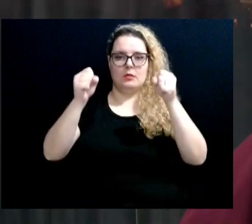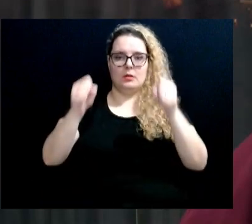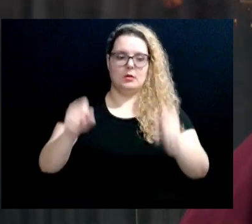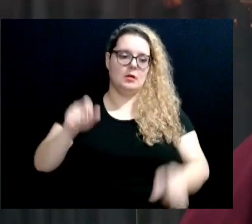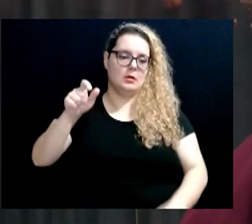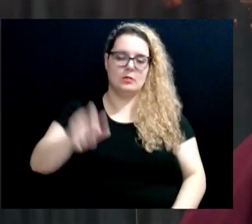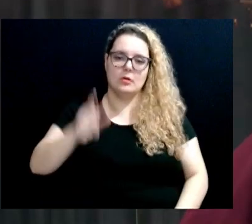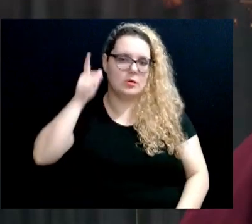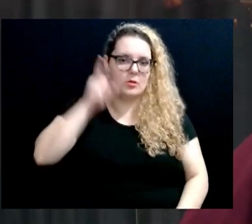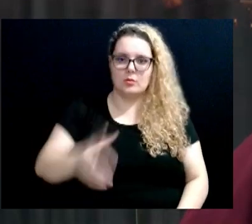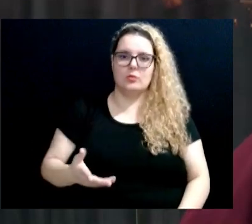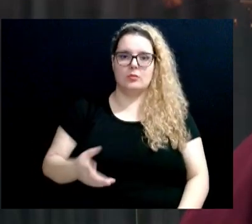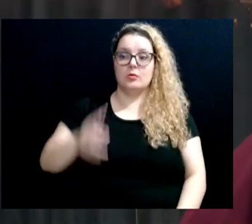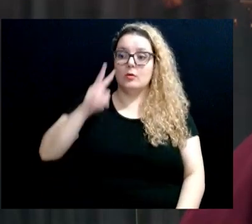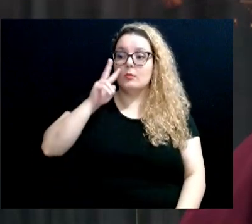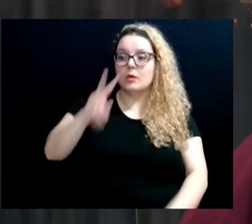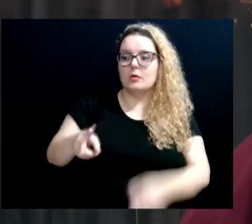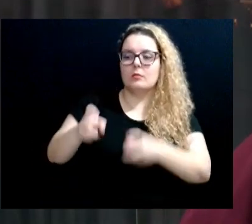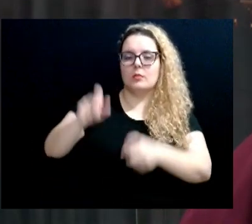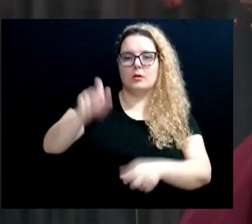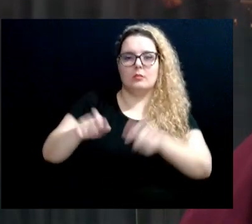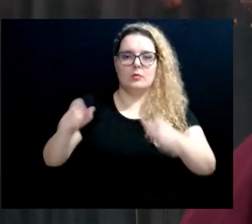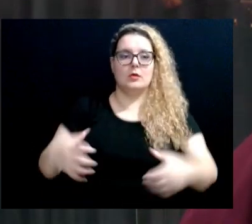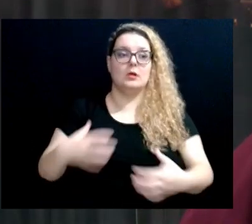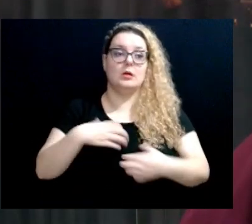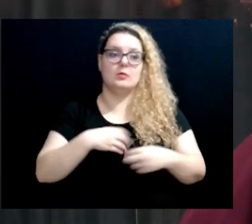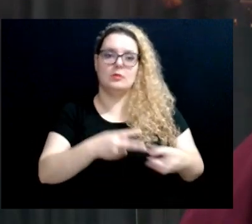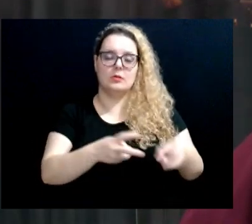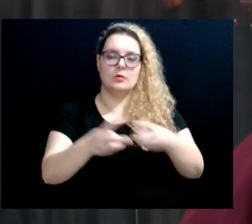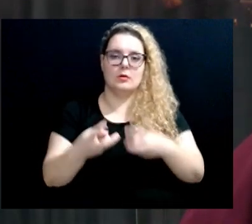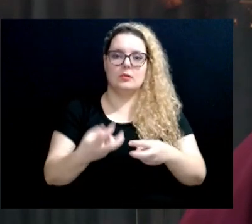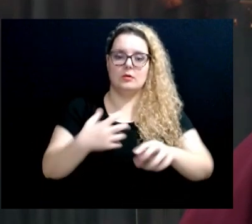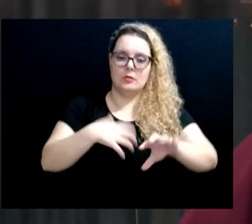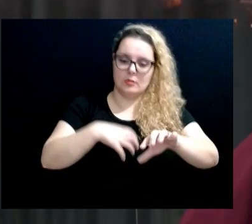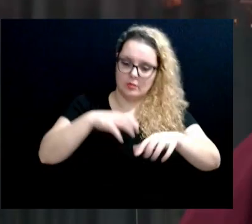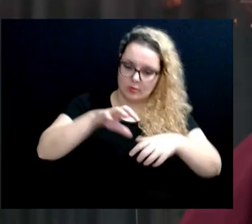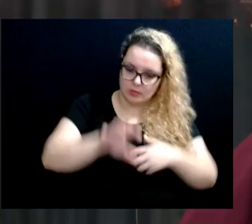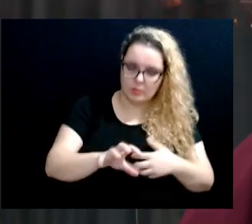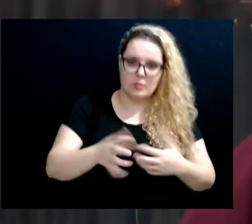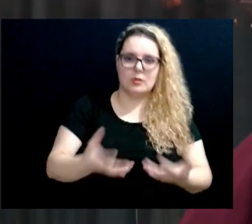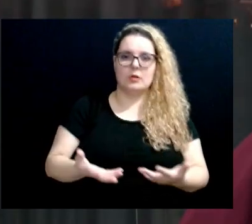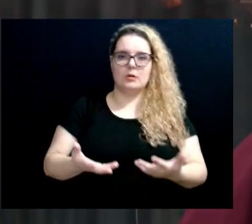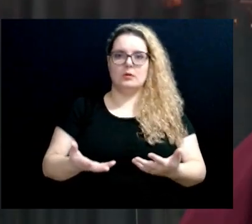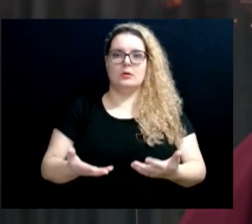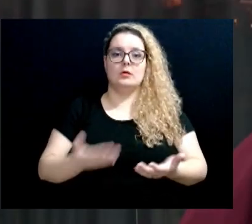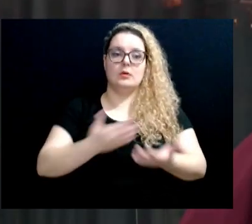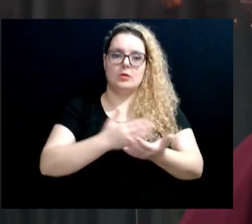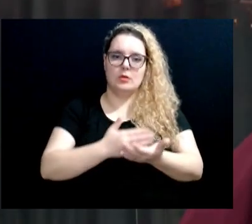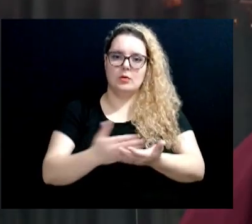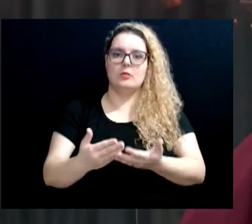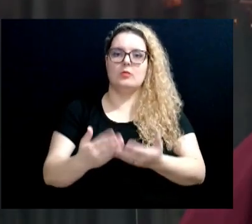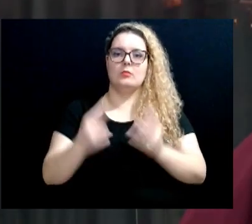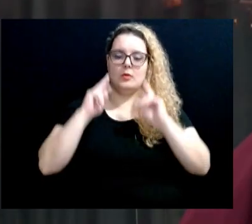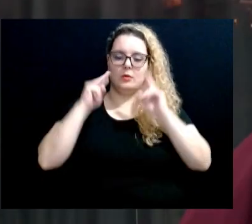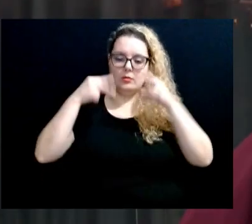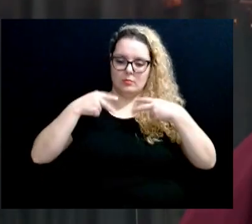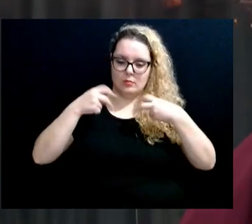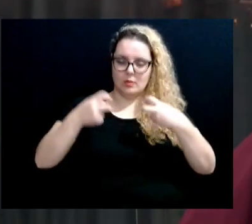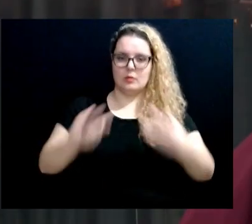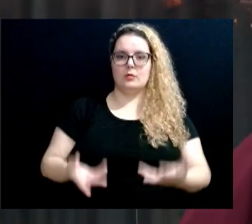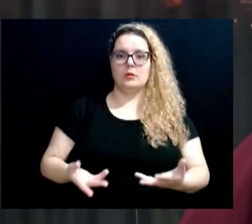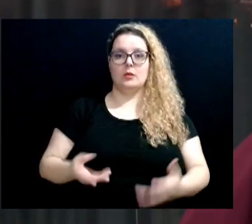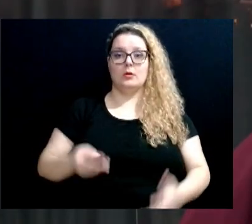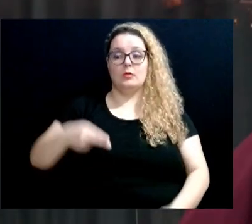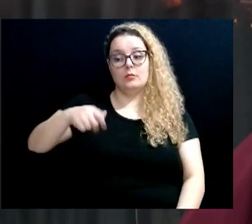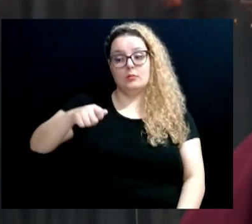para o outro, identificar os sentimentos do outro, se colocar no lugar do outro e passa a olhar apenas para si. Então o narcisista tem